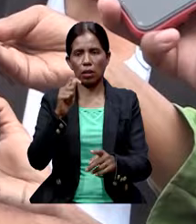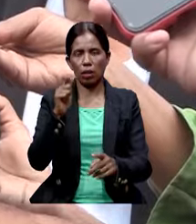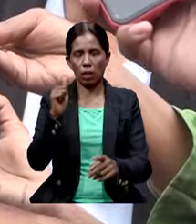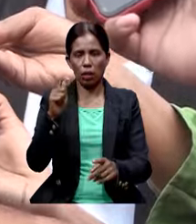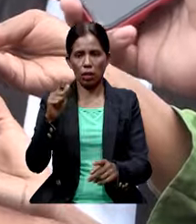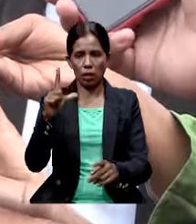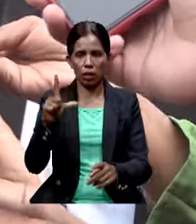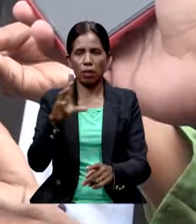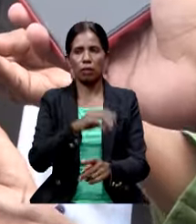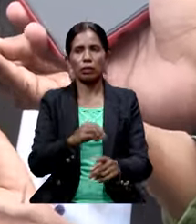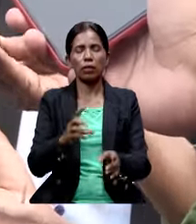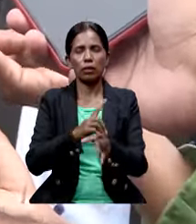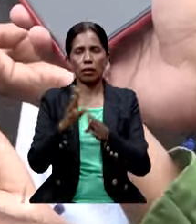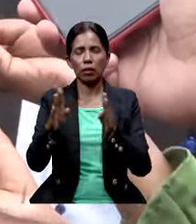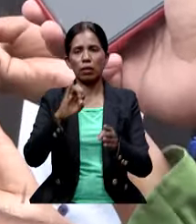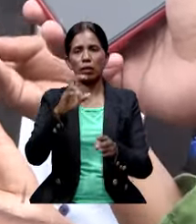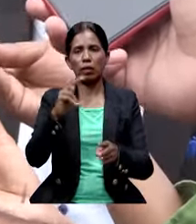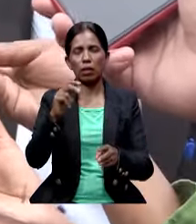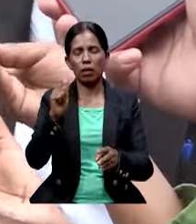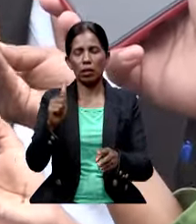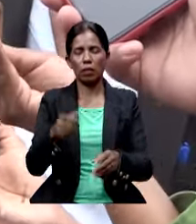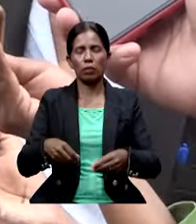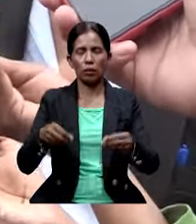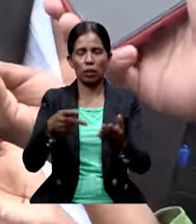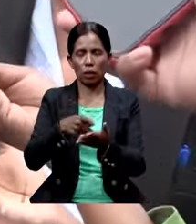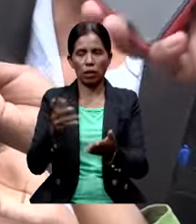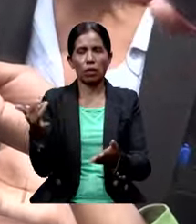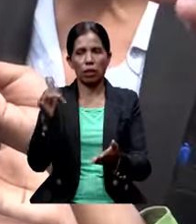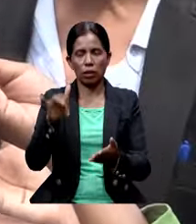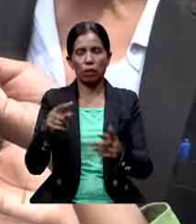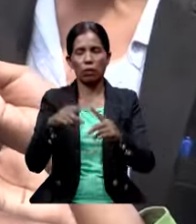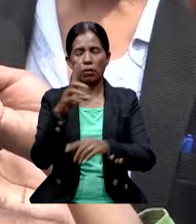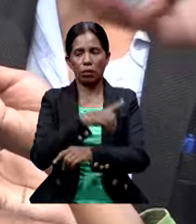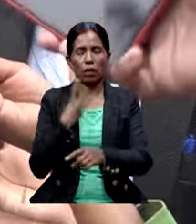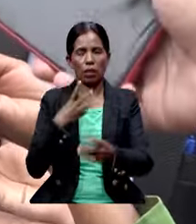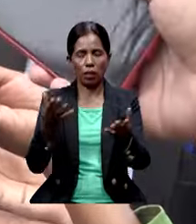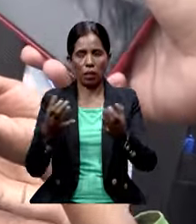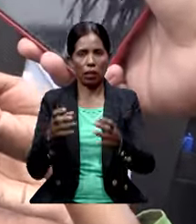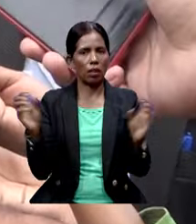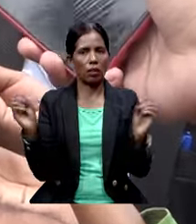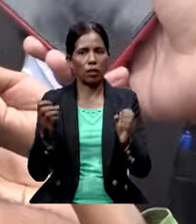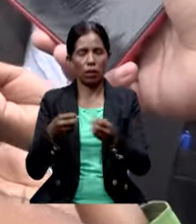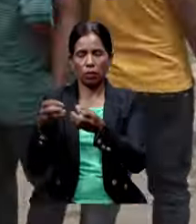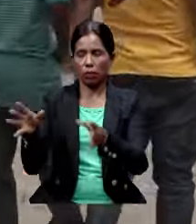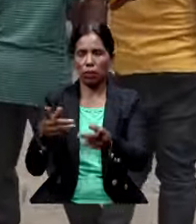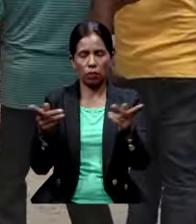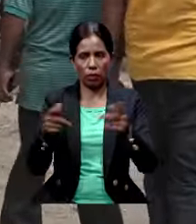tiras tirasaun de inap nia ne compensa tena sira sira o ine ta hakara la koite nge hamamuk fatine